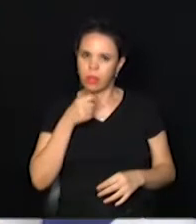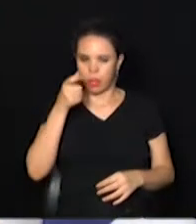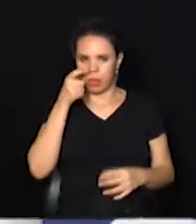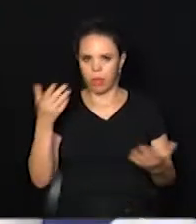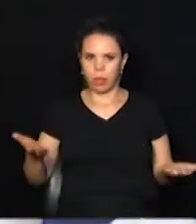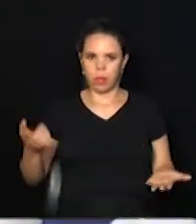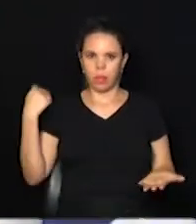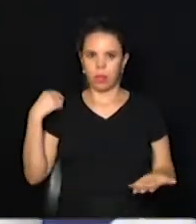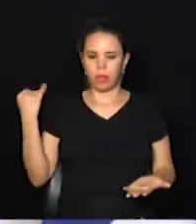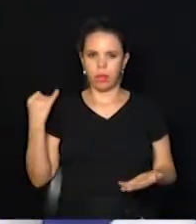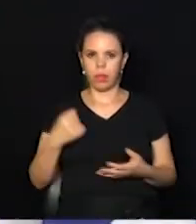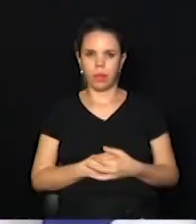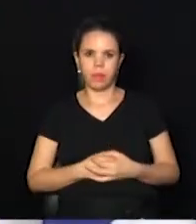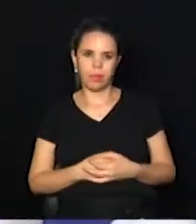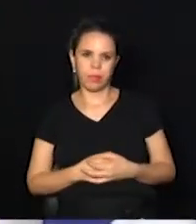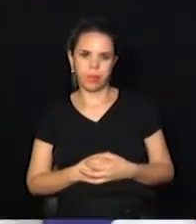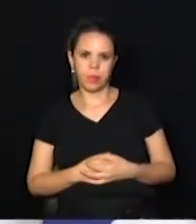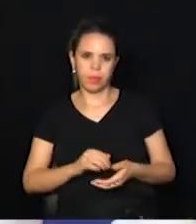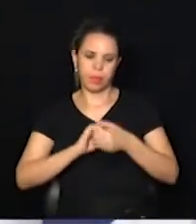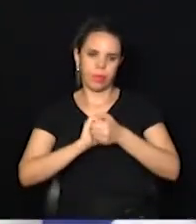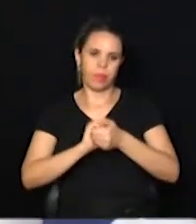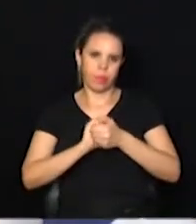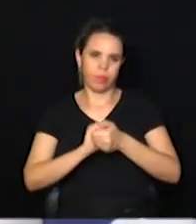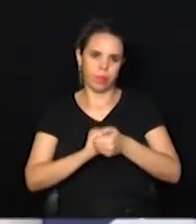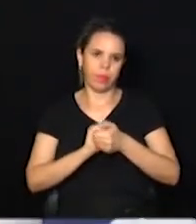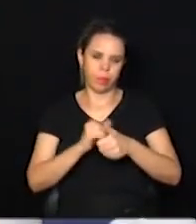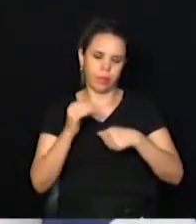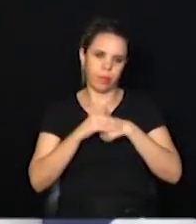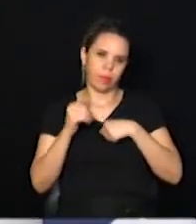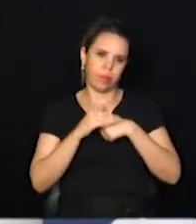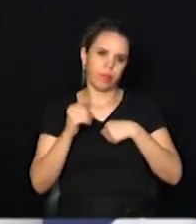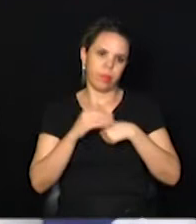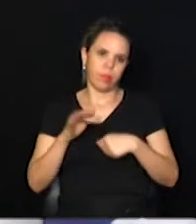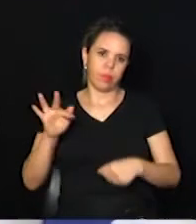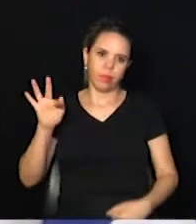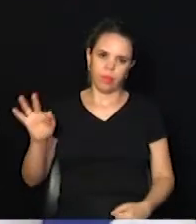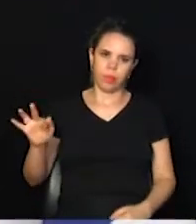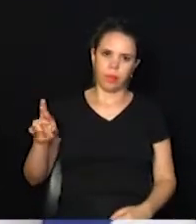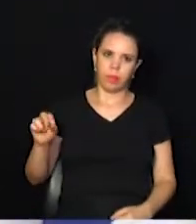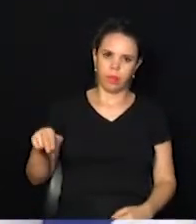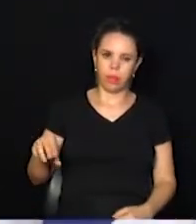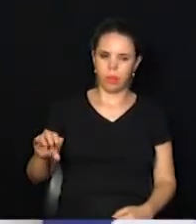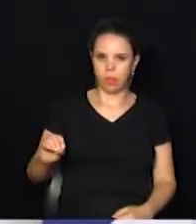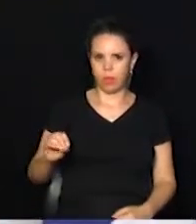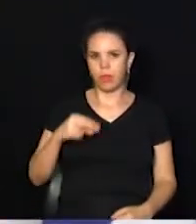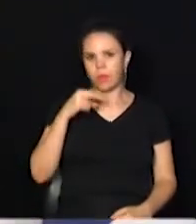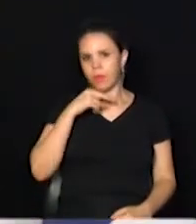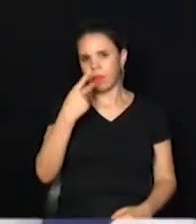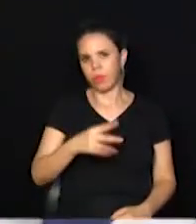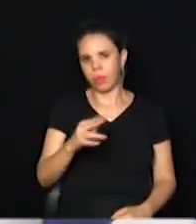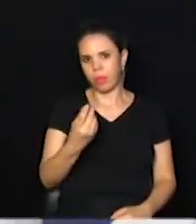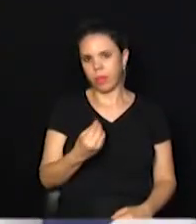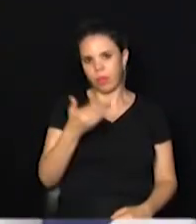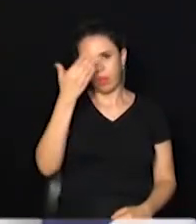agora, muito importante, e cumprimentar com muito carinho o Francisco, o neto que o Toninho